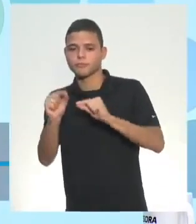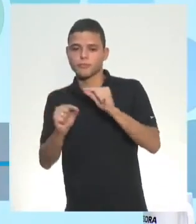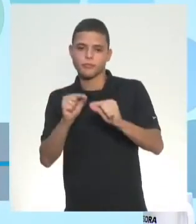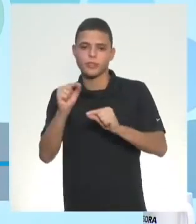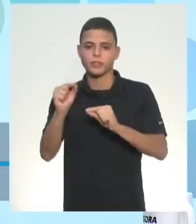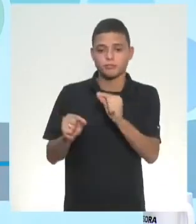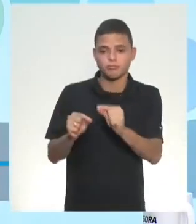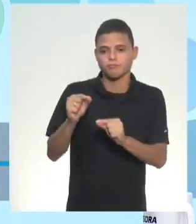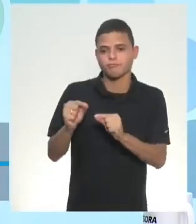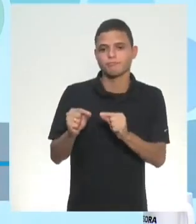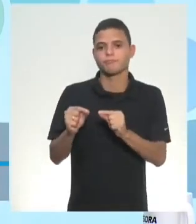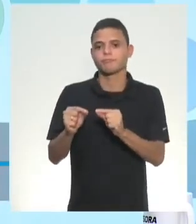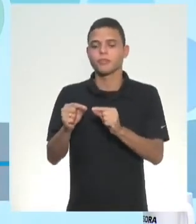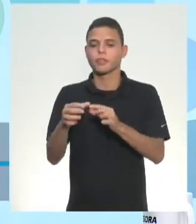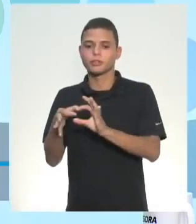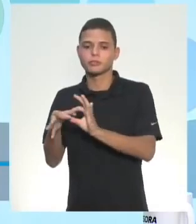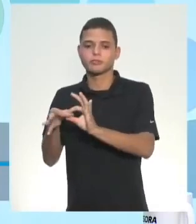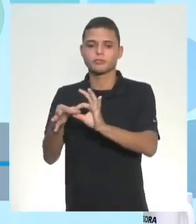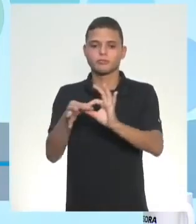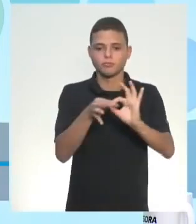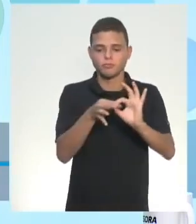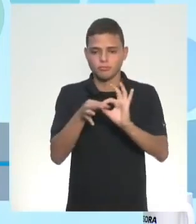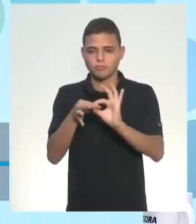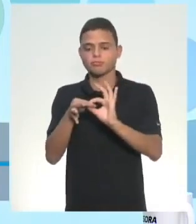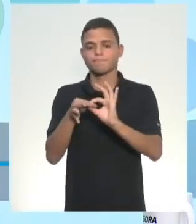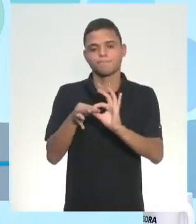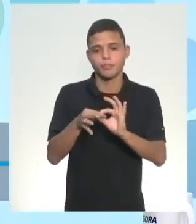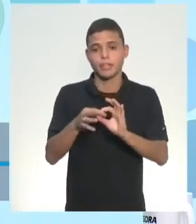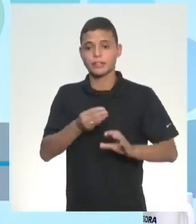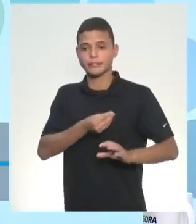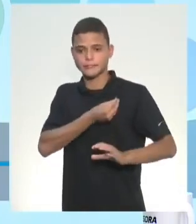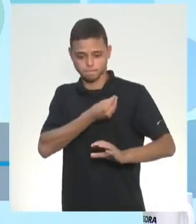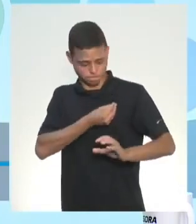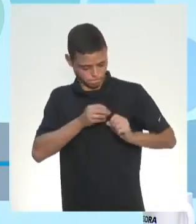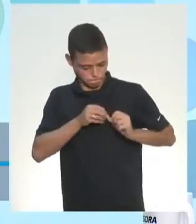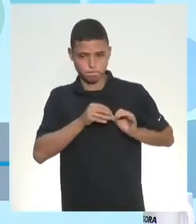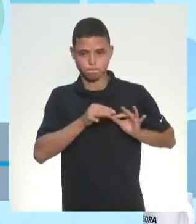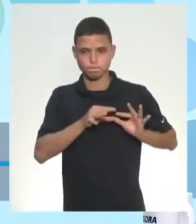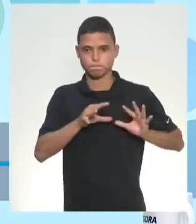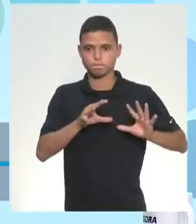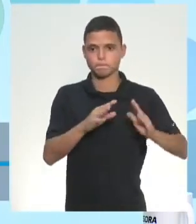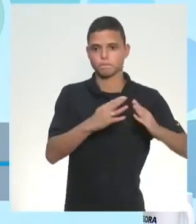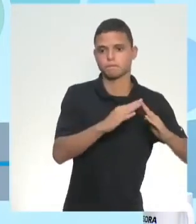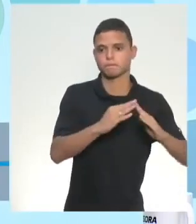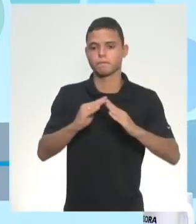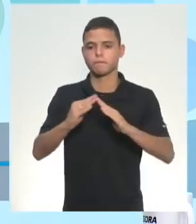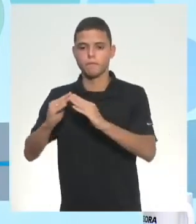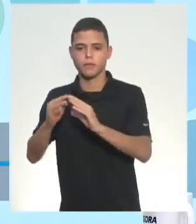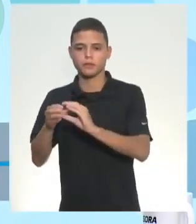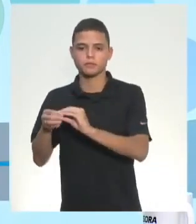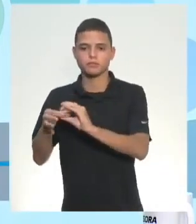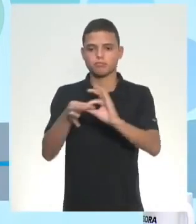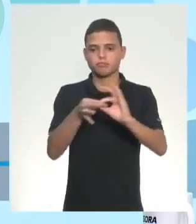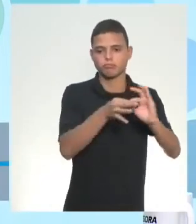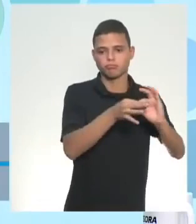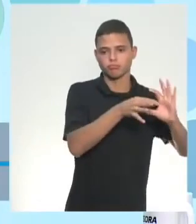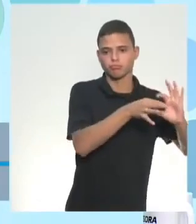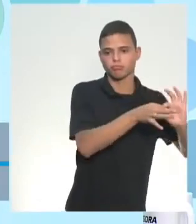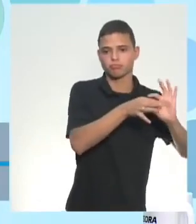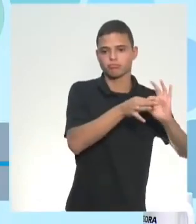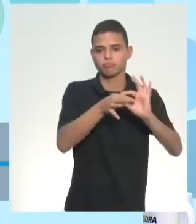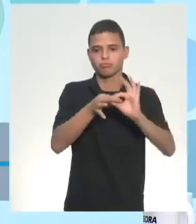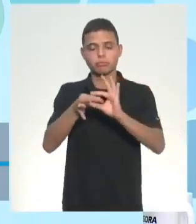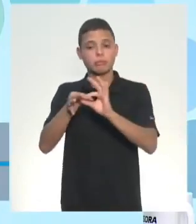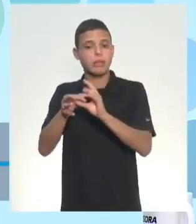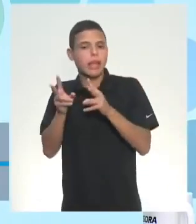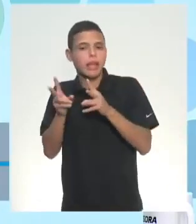da personificação, né? Dando vida ao cortiço e trazendo também o coletivo. Todas as pessoas ali viviam nas